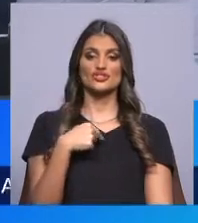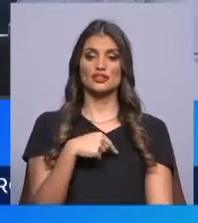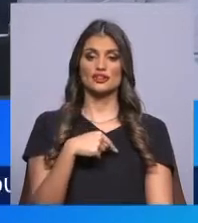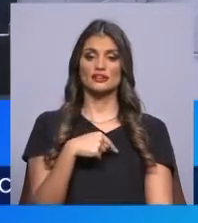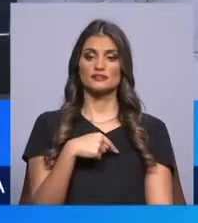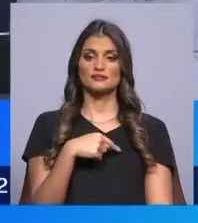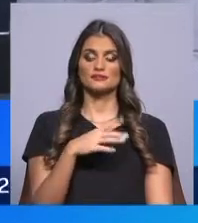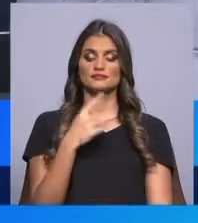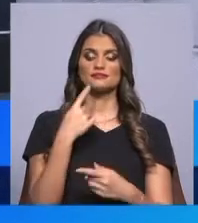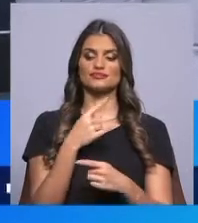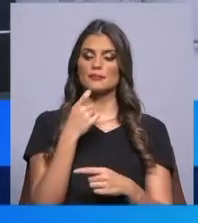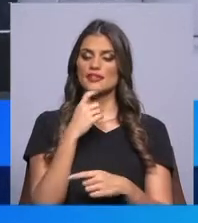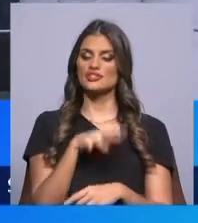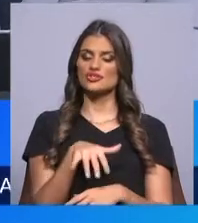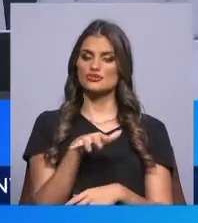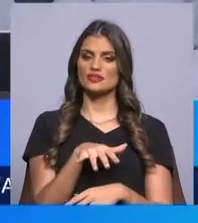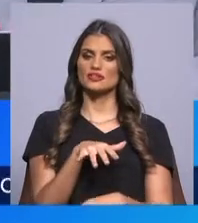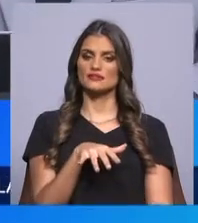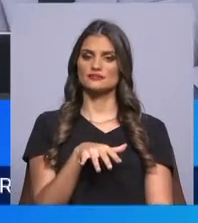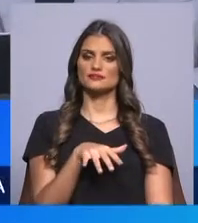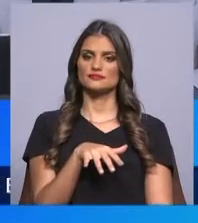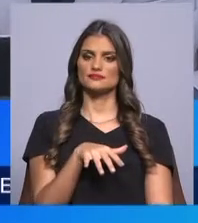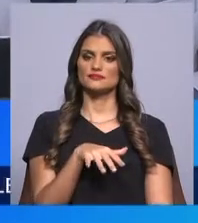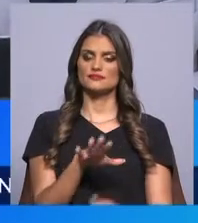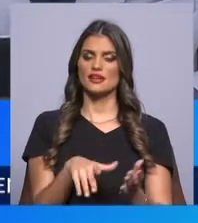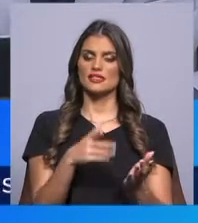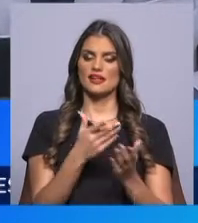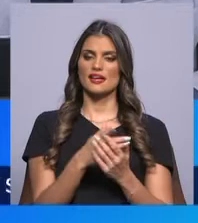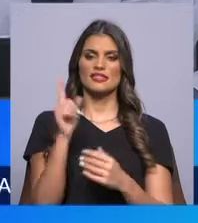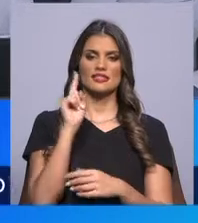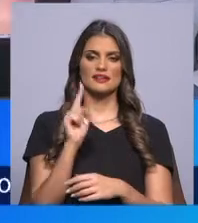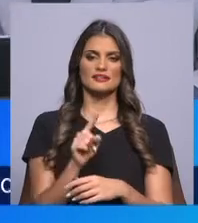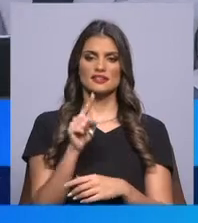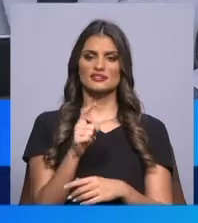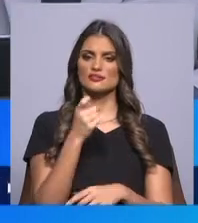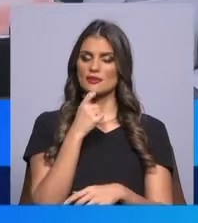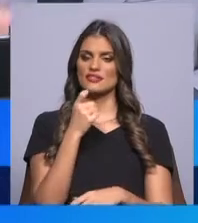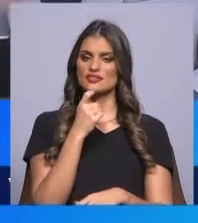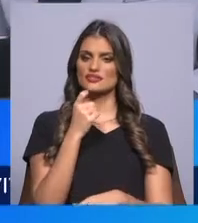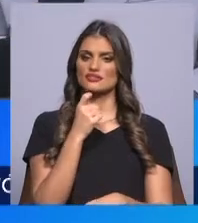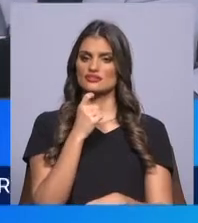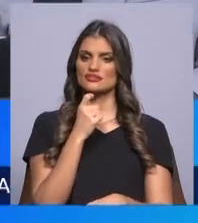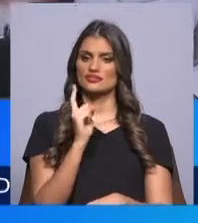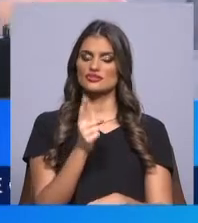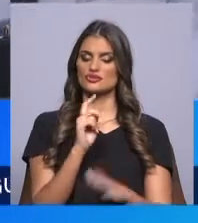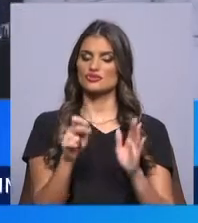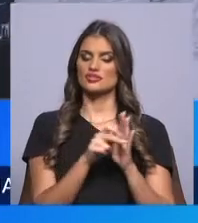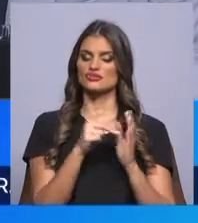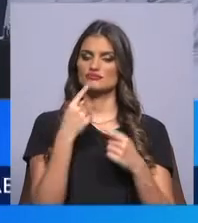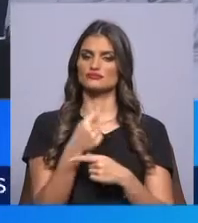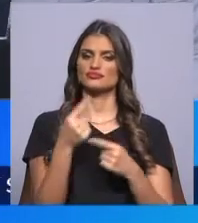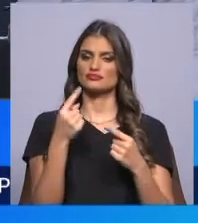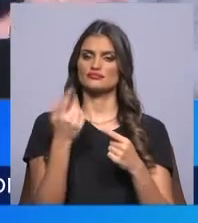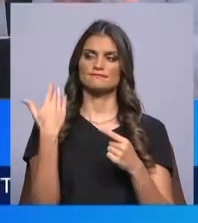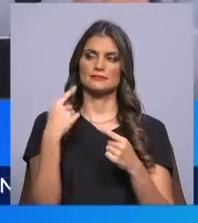estas pedras daquela zona, Oceano Procellarum, o que nos dá a datação destas rochas, e é um dos motivos dos artigos que foram publicados na